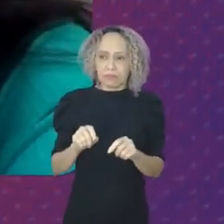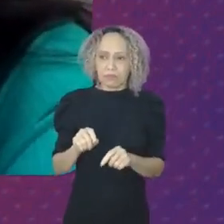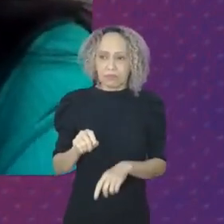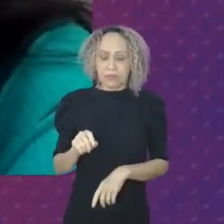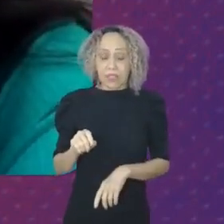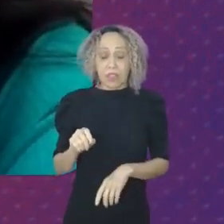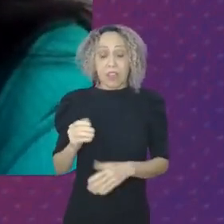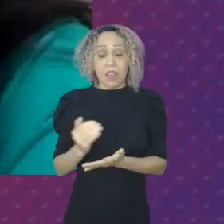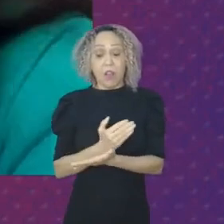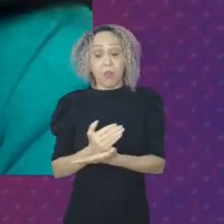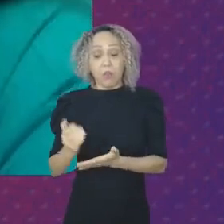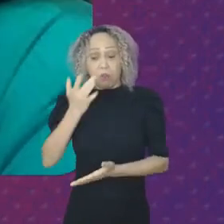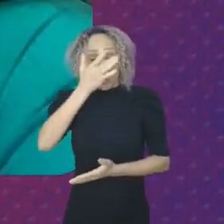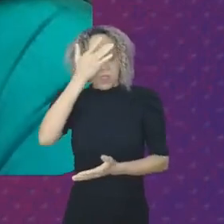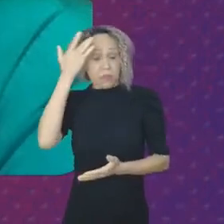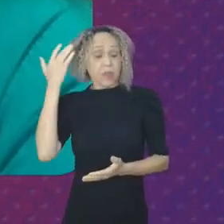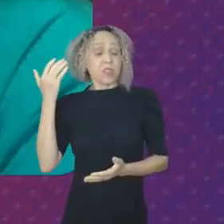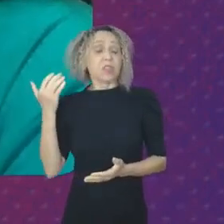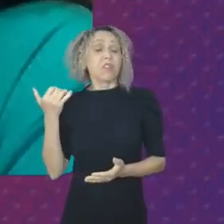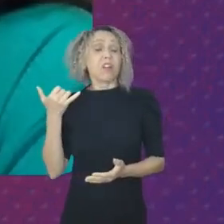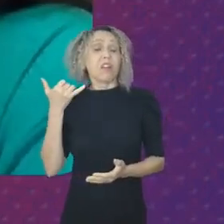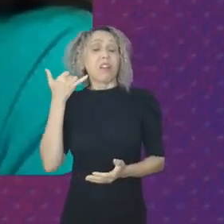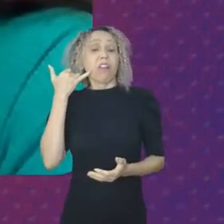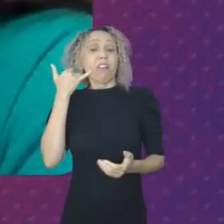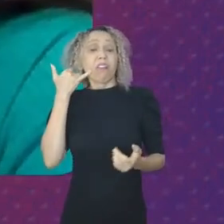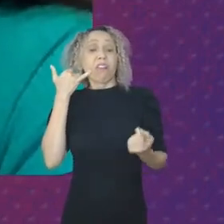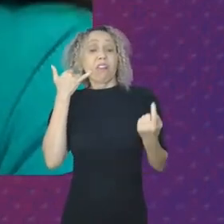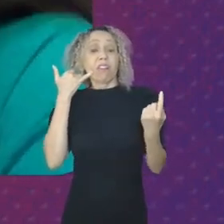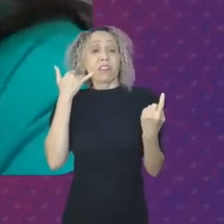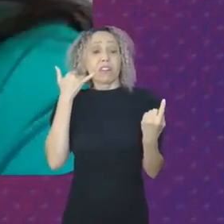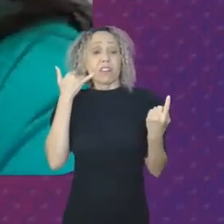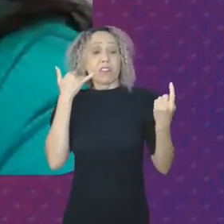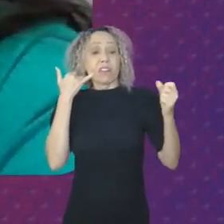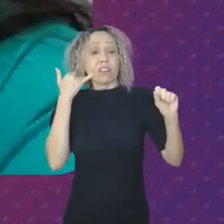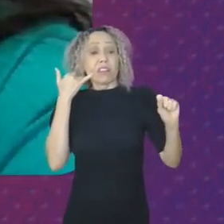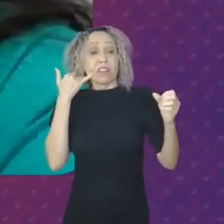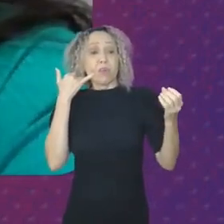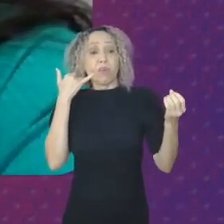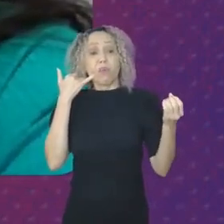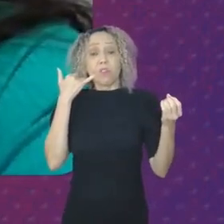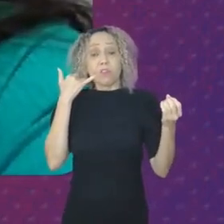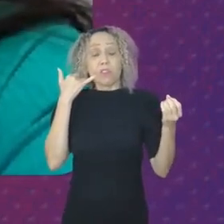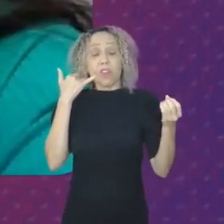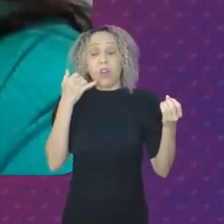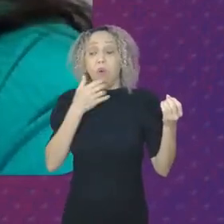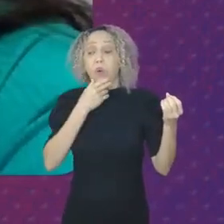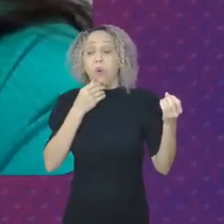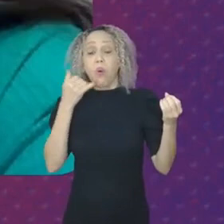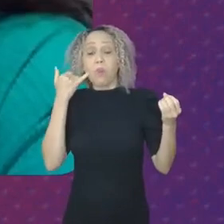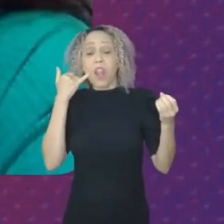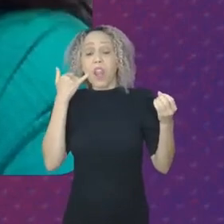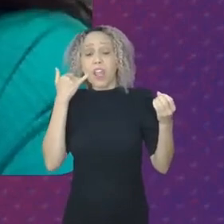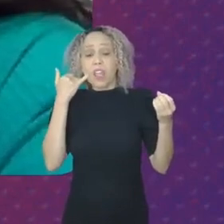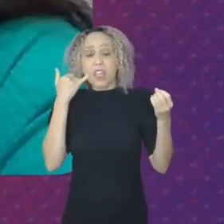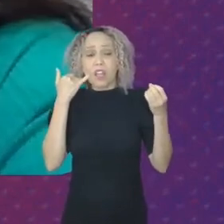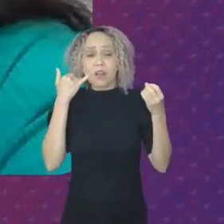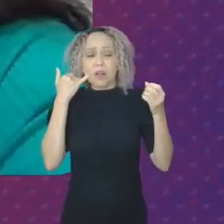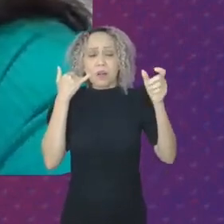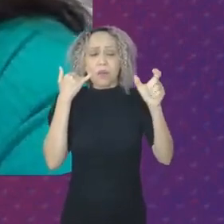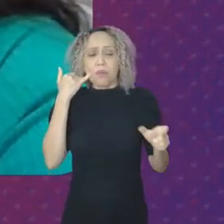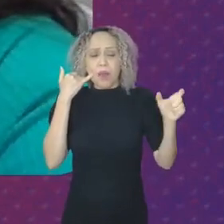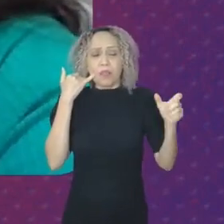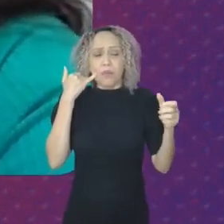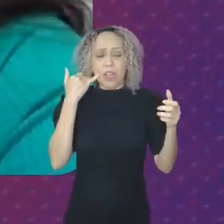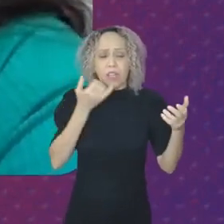para o 180 para estar assediando e violando as próprias atendentes. Então, assim, é um problema enorme,